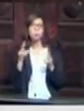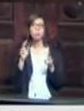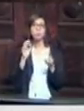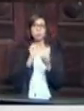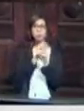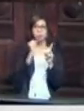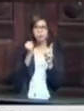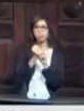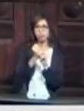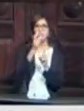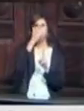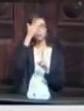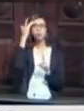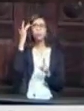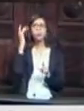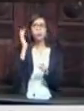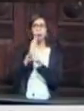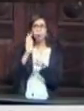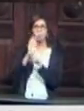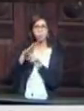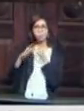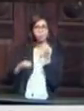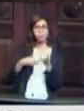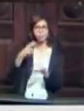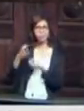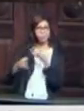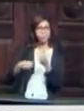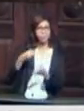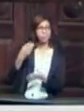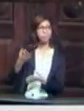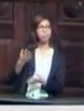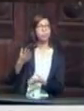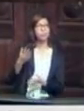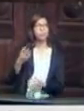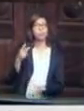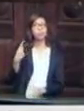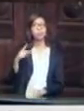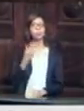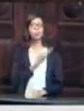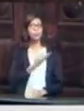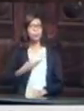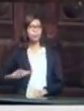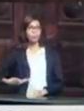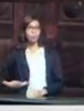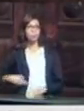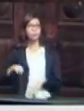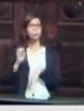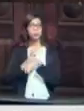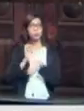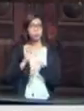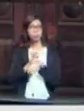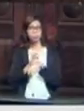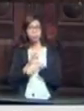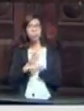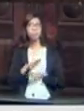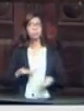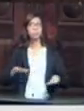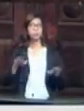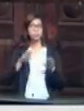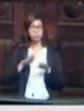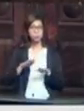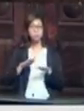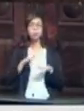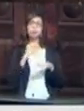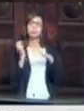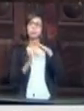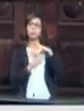que eram dados pelo Executivo, pelo governo do Estado do Rio de Janeiro, às